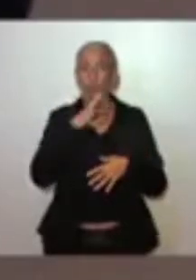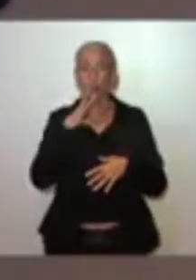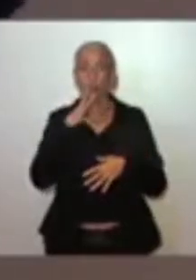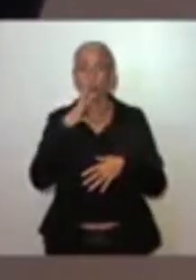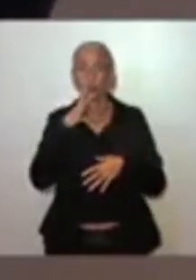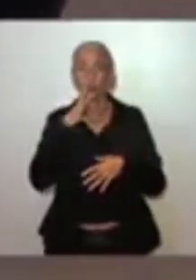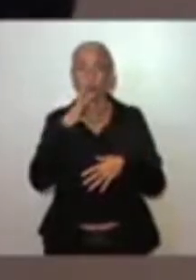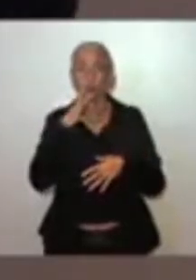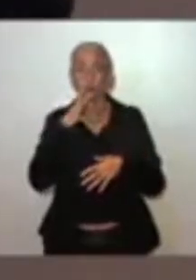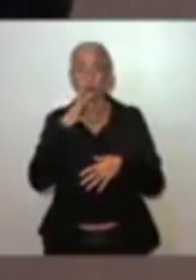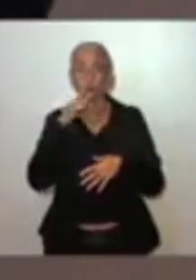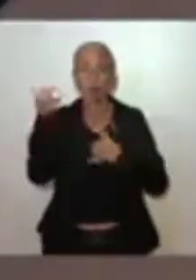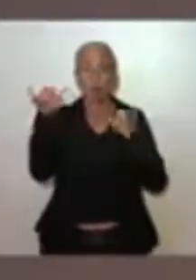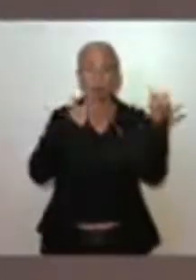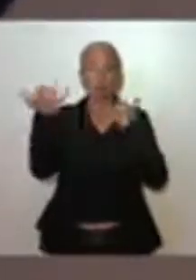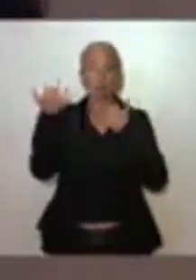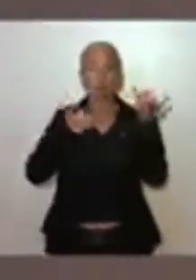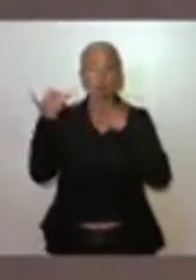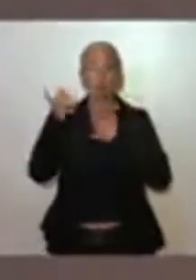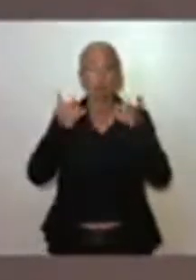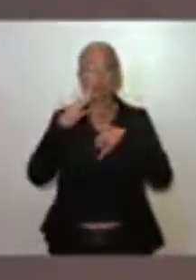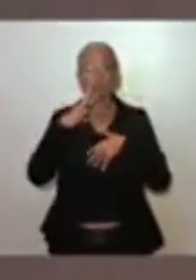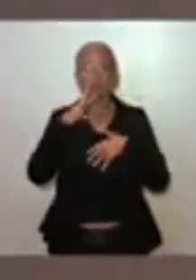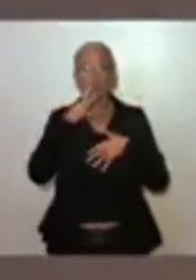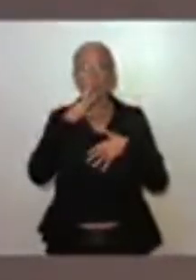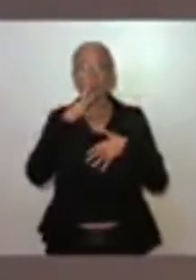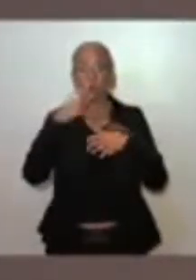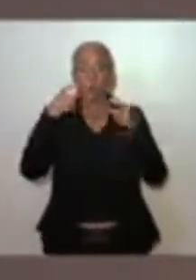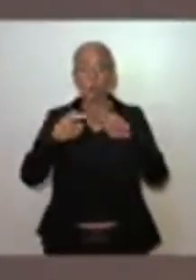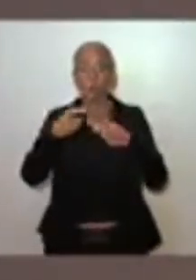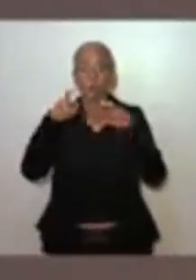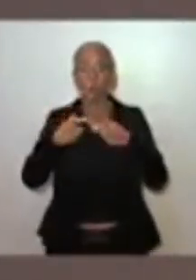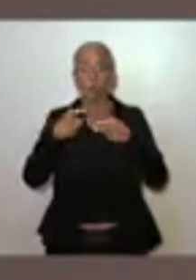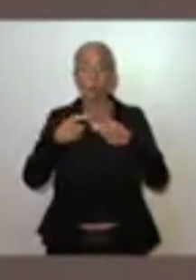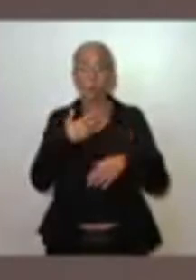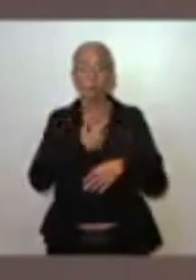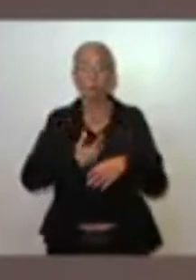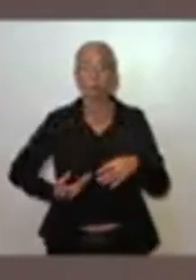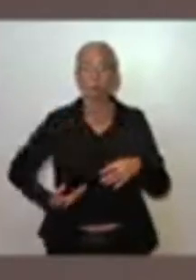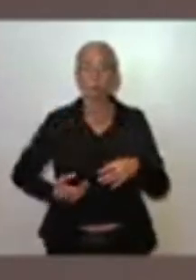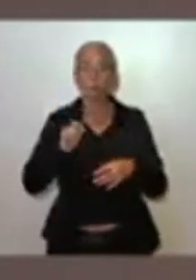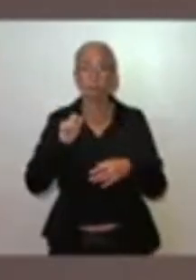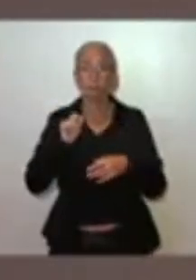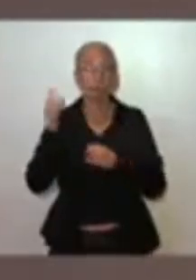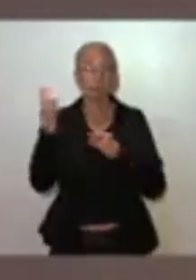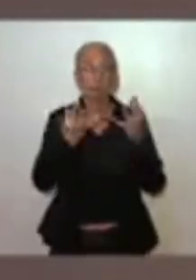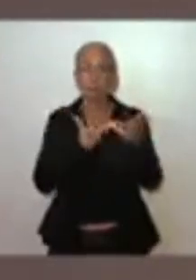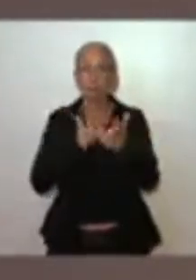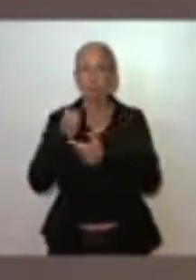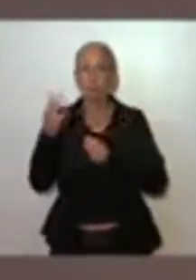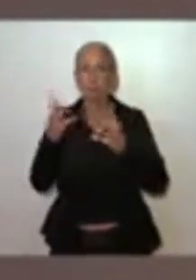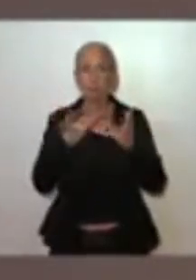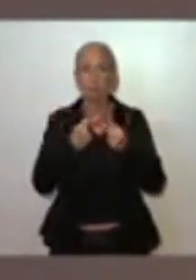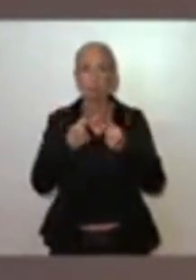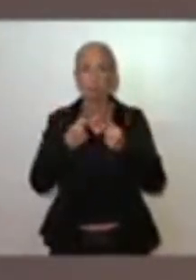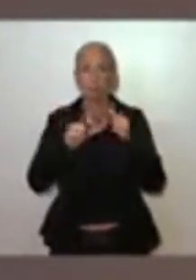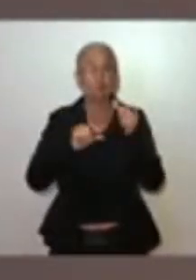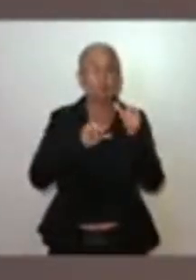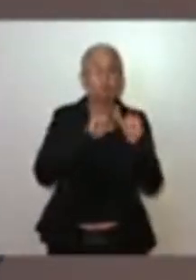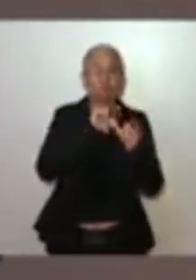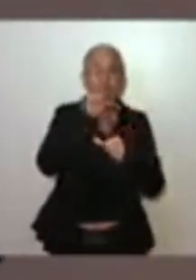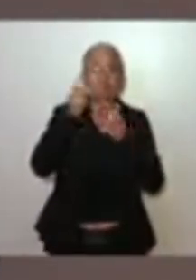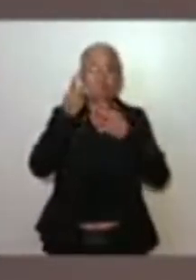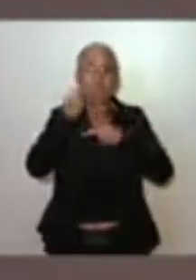conhecimento acesso à informação e o acesso ao espaço público extraordinário que aconteceu isso muda o curso da história